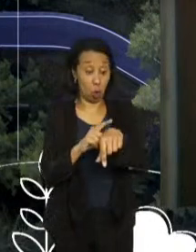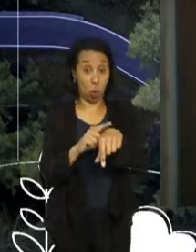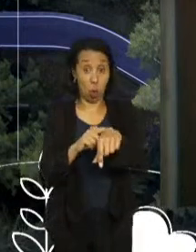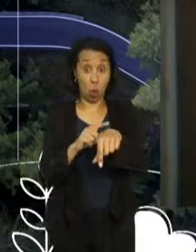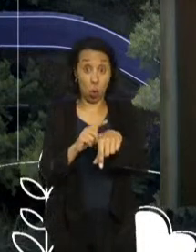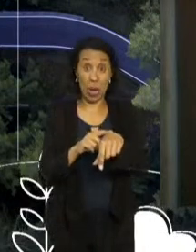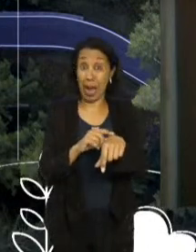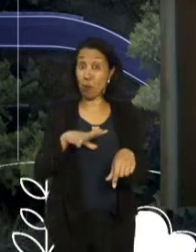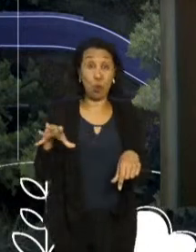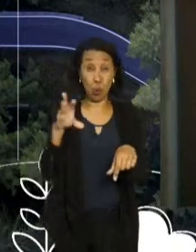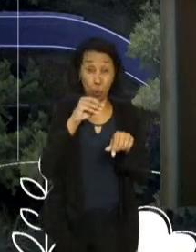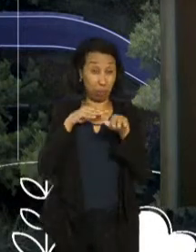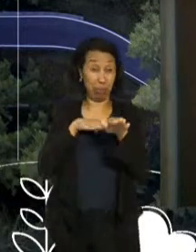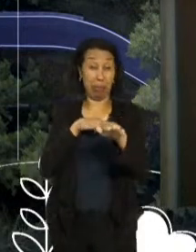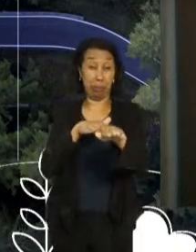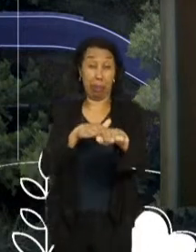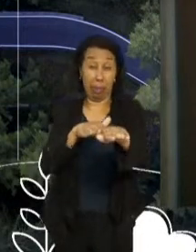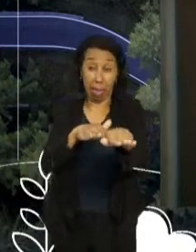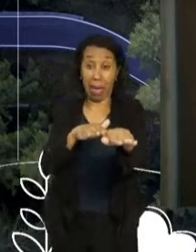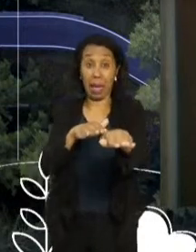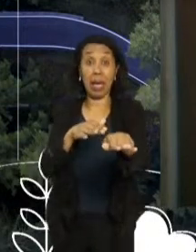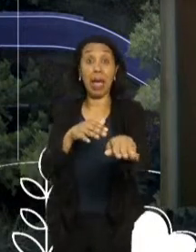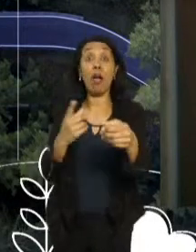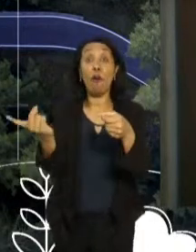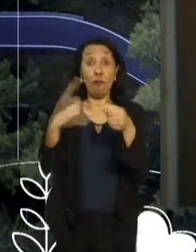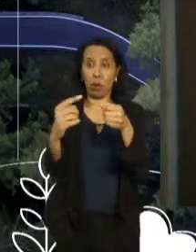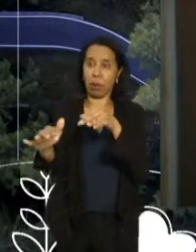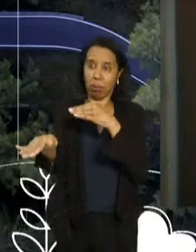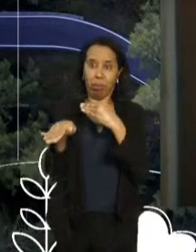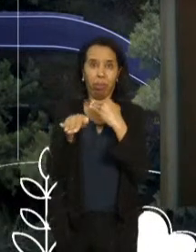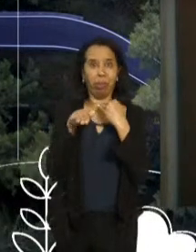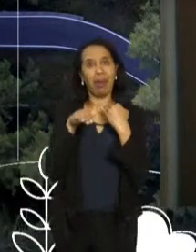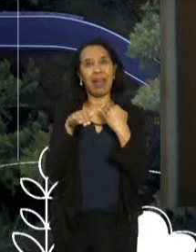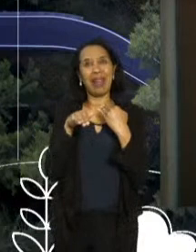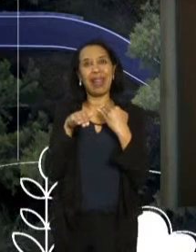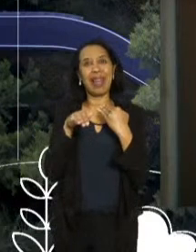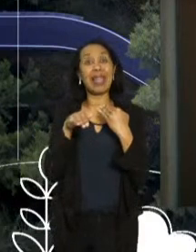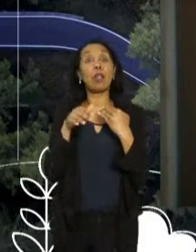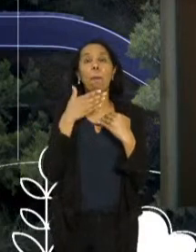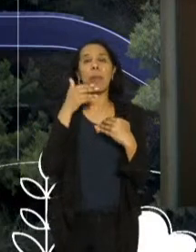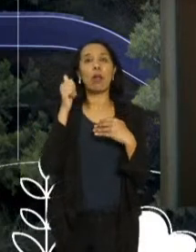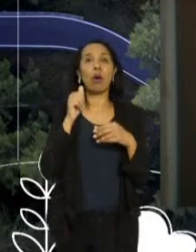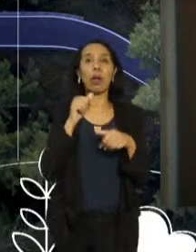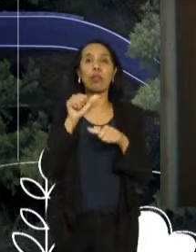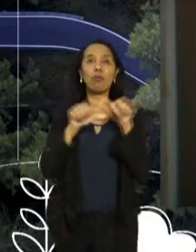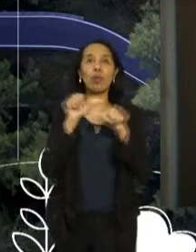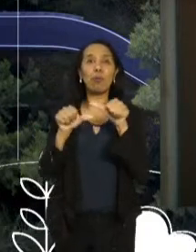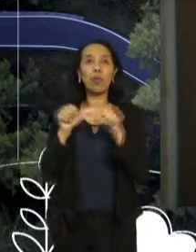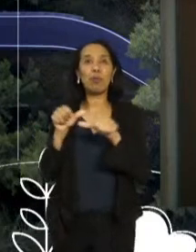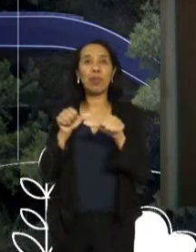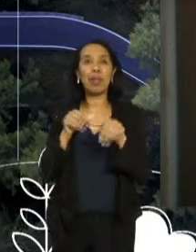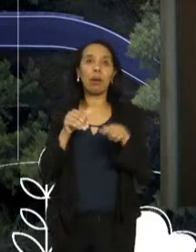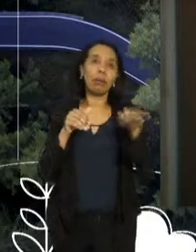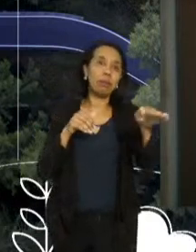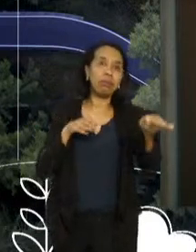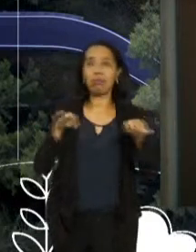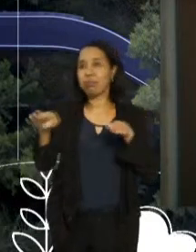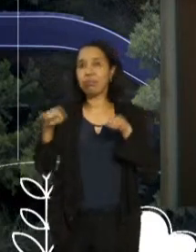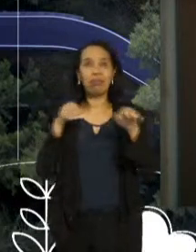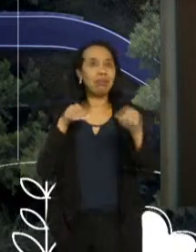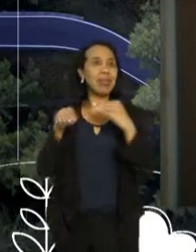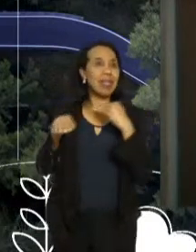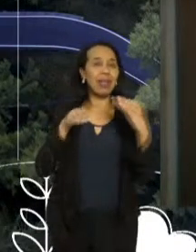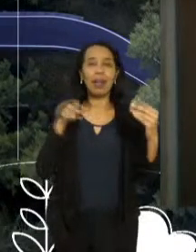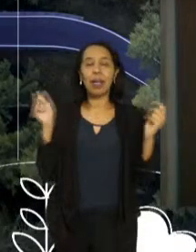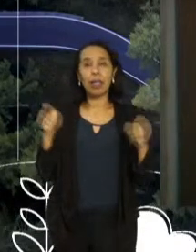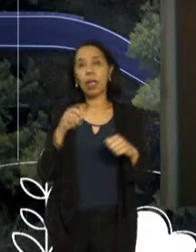aquele horário do rush de manhã e no final do dia. Isso ajudaria muito. Eu também sugiro que vocês